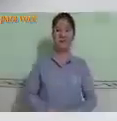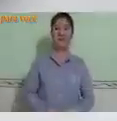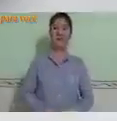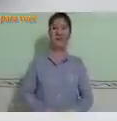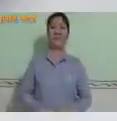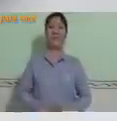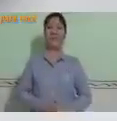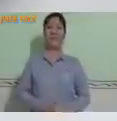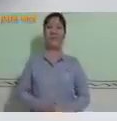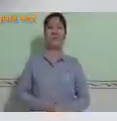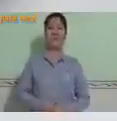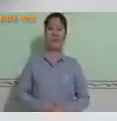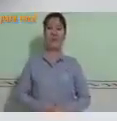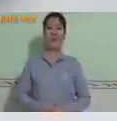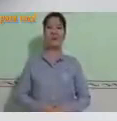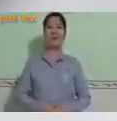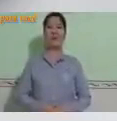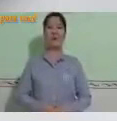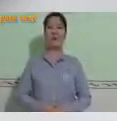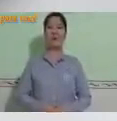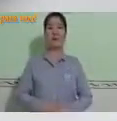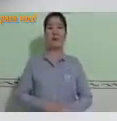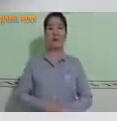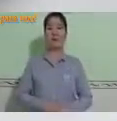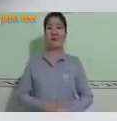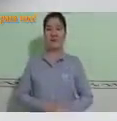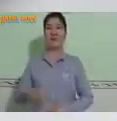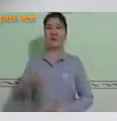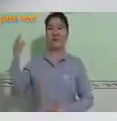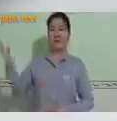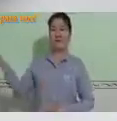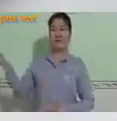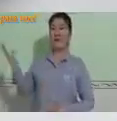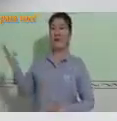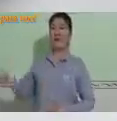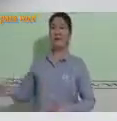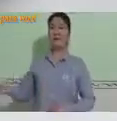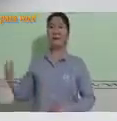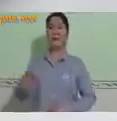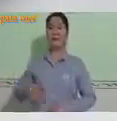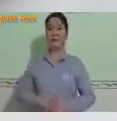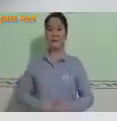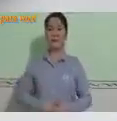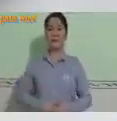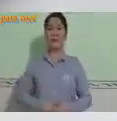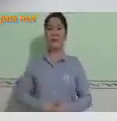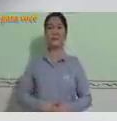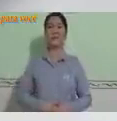Manter a mão operada levantada por 48 horas para ajudar a reduzir qualquer inchaço e rigidez nos